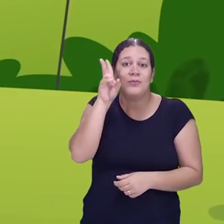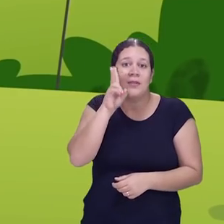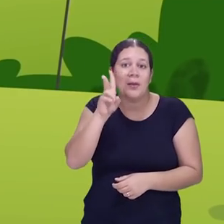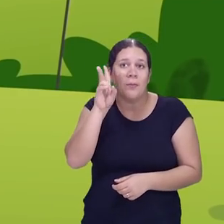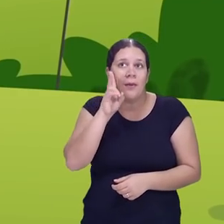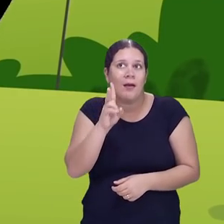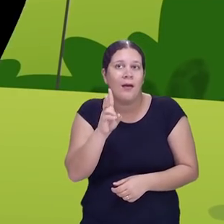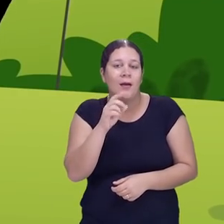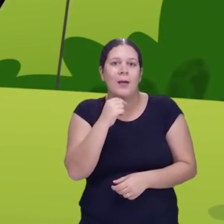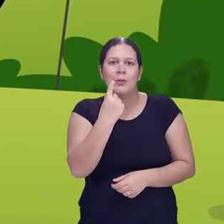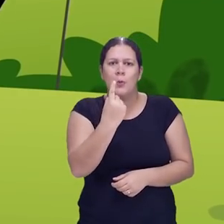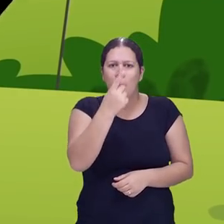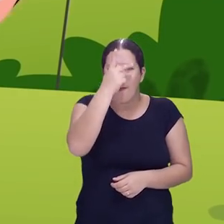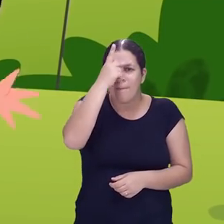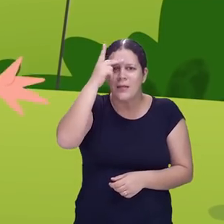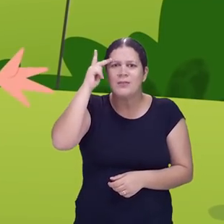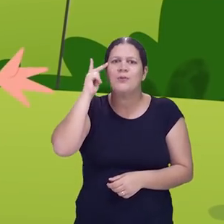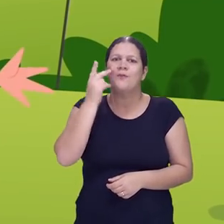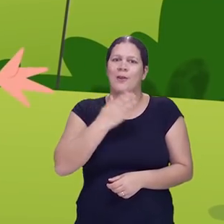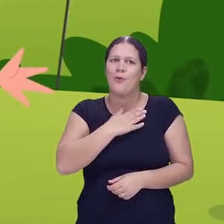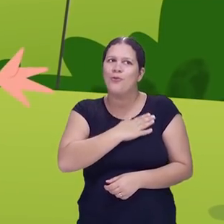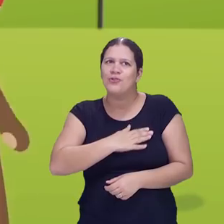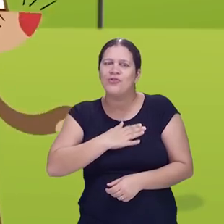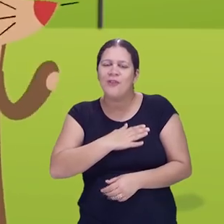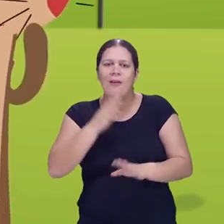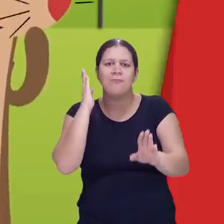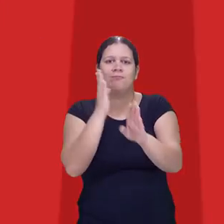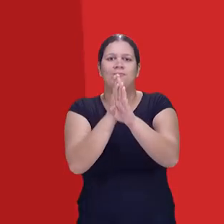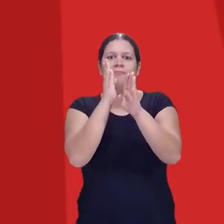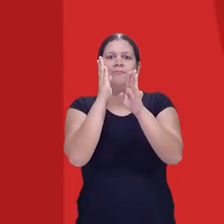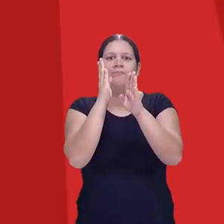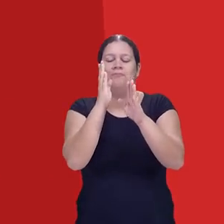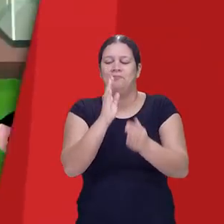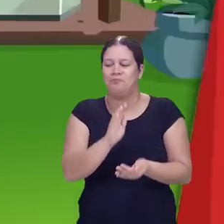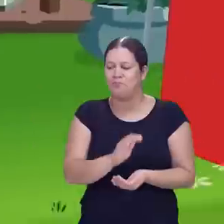pessoa que vai gostar muito de saber da nossa nova descoberta. Quem?